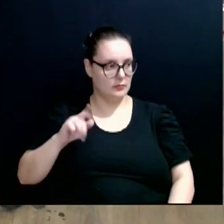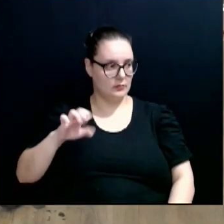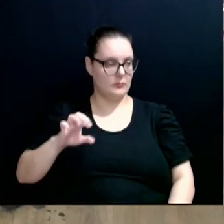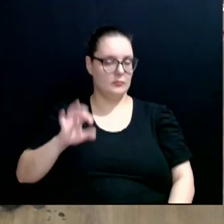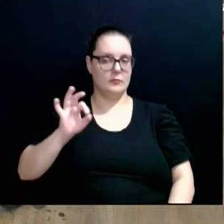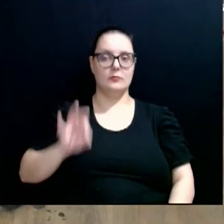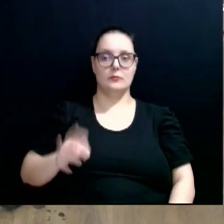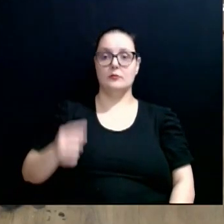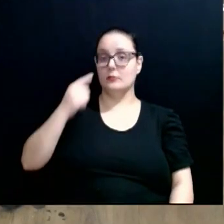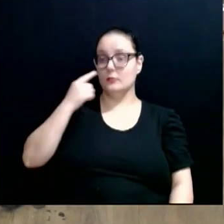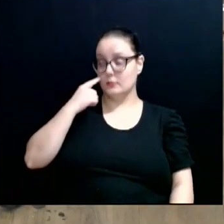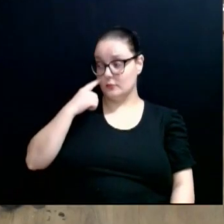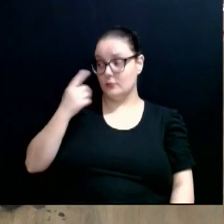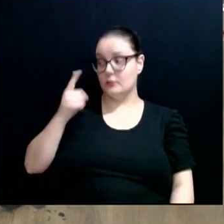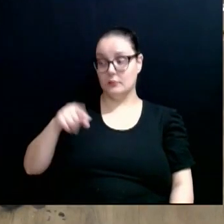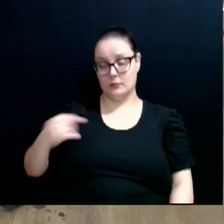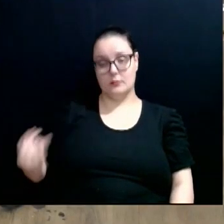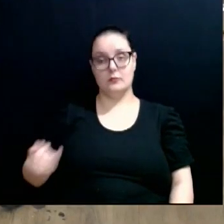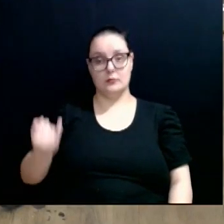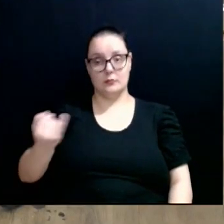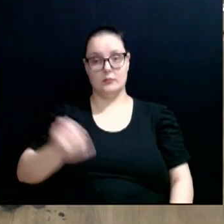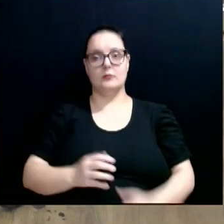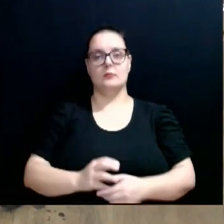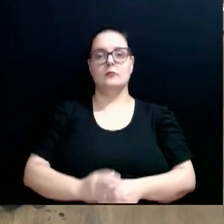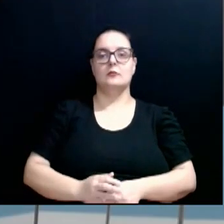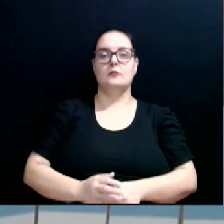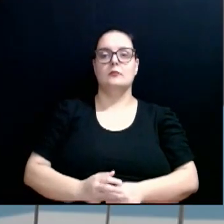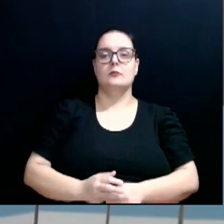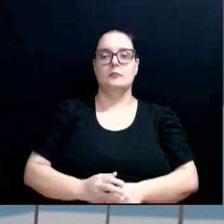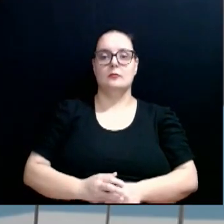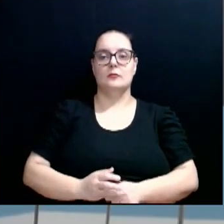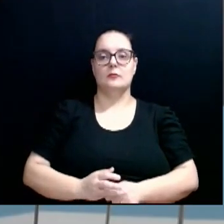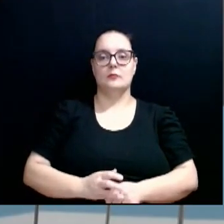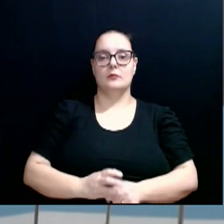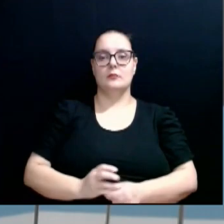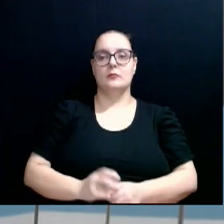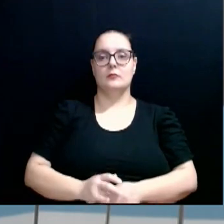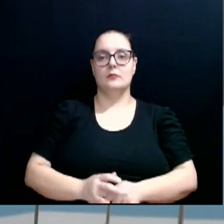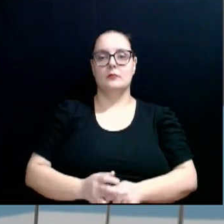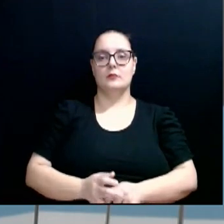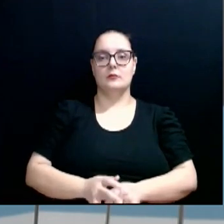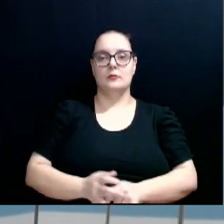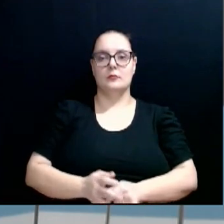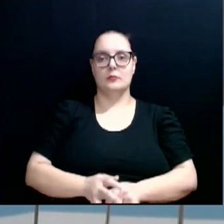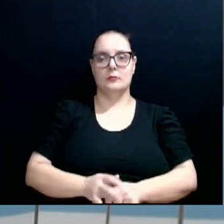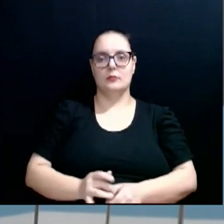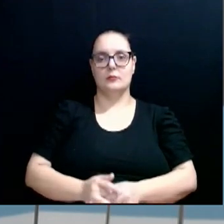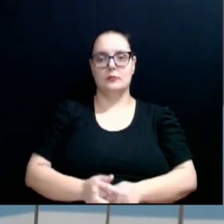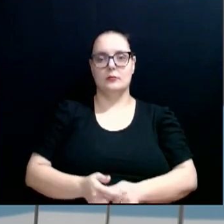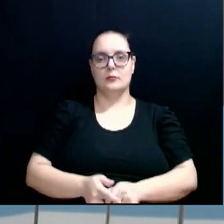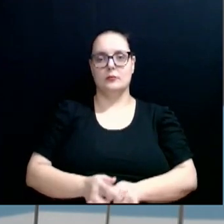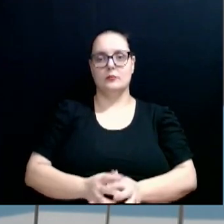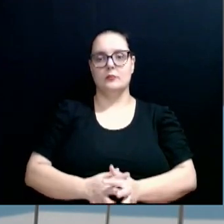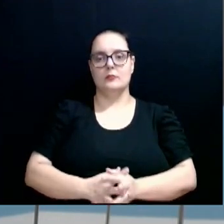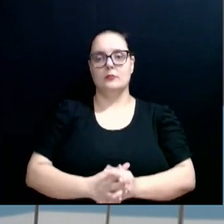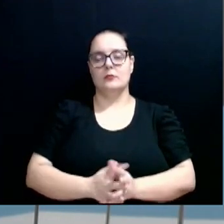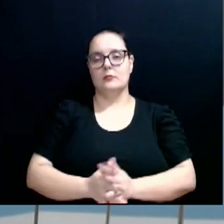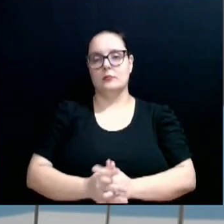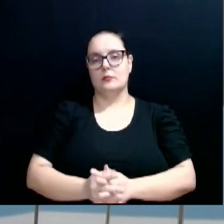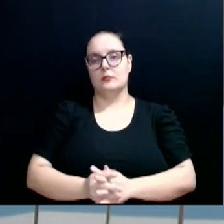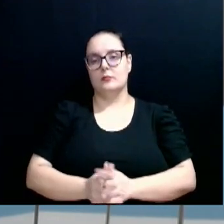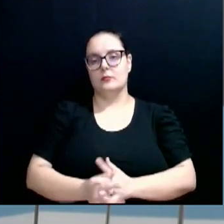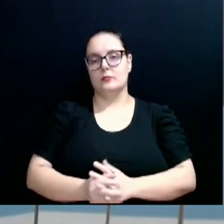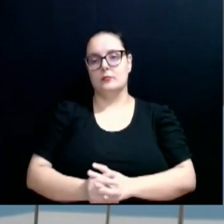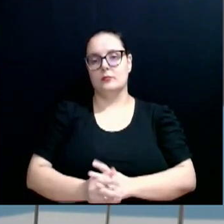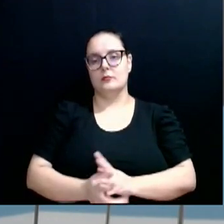é interessante trazer nesse novo modelo da bilhetagem, né? Eu falo